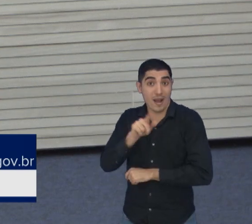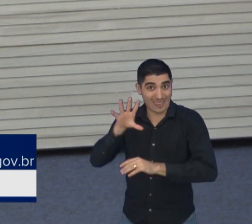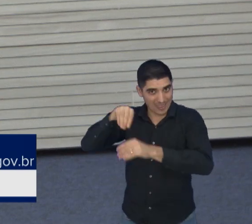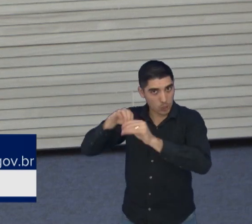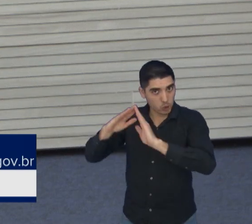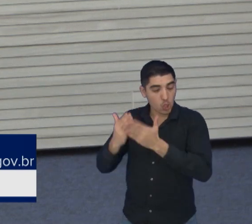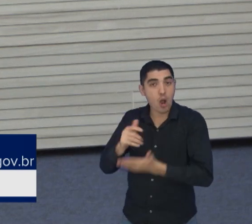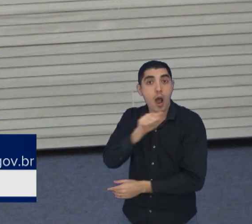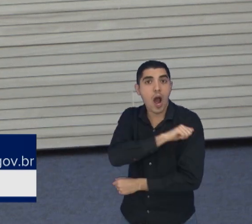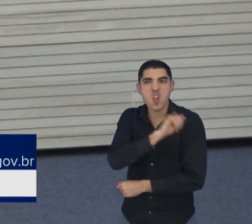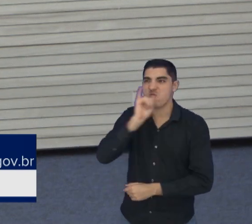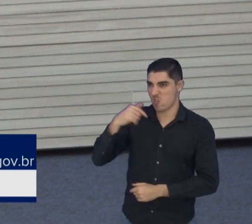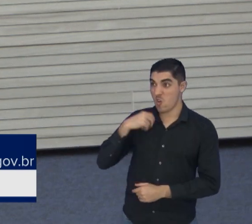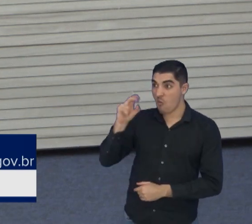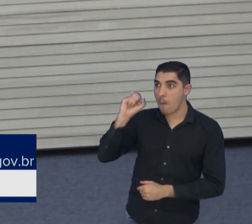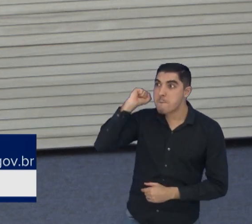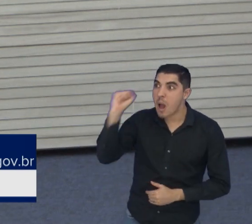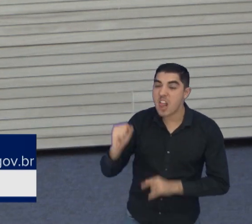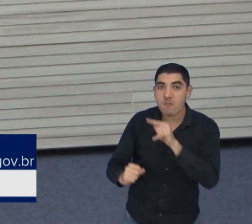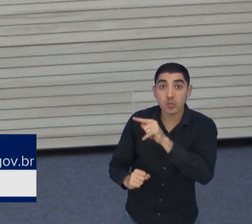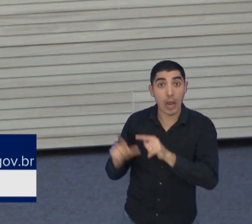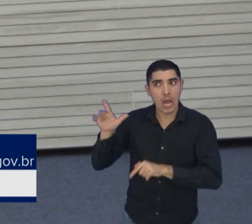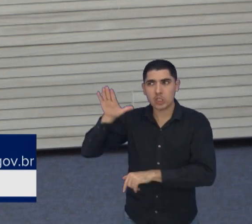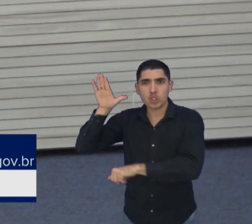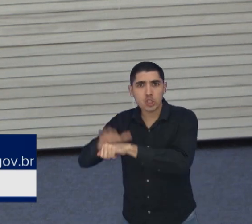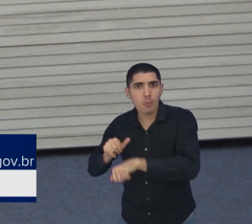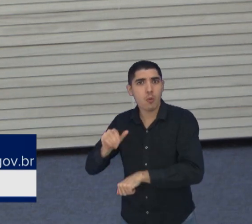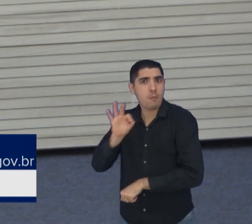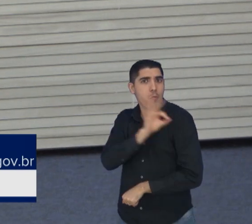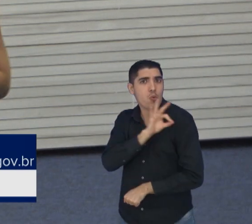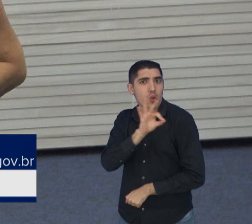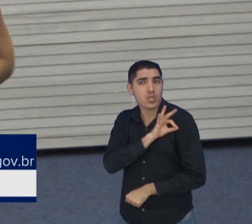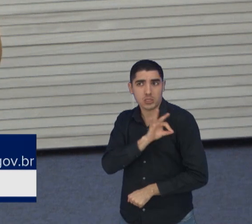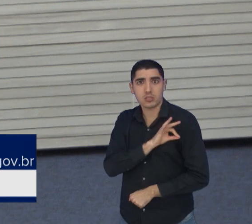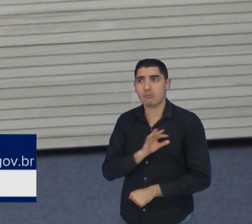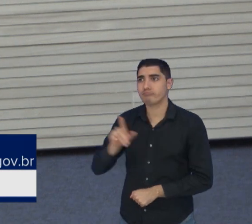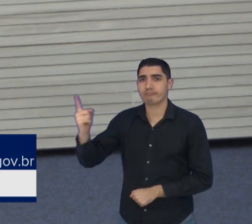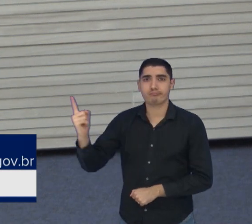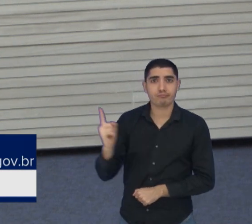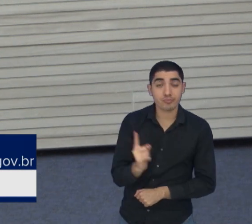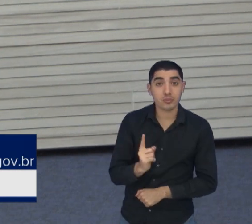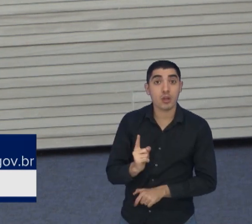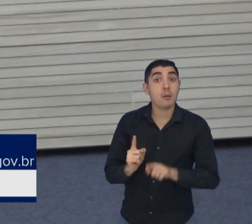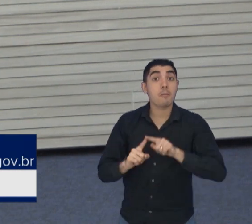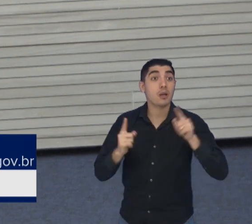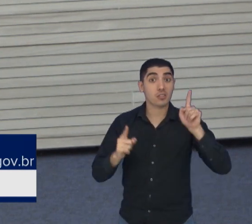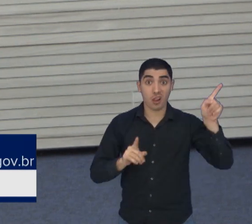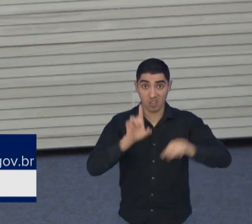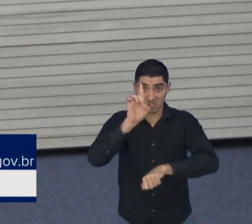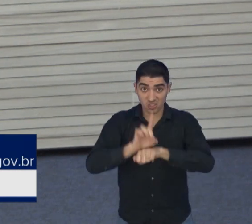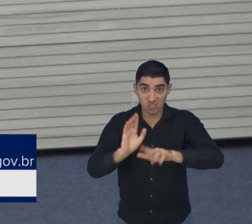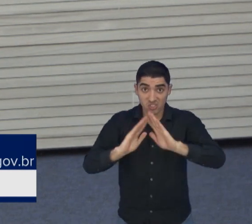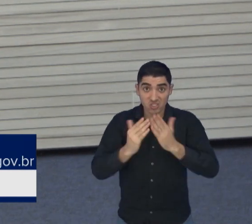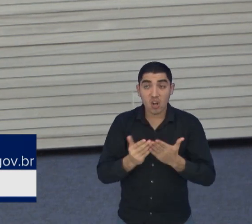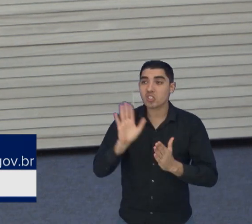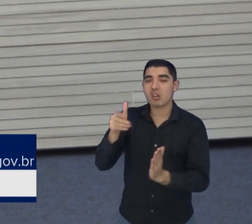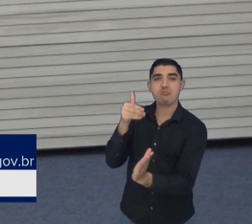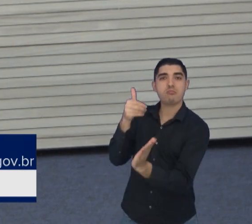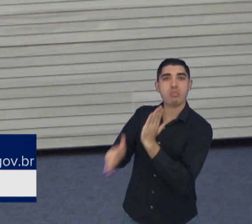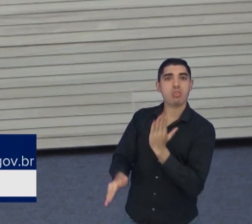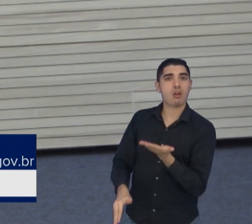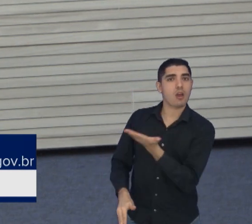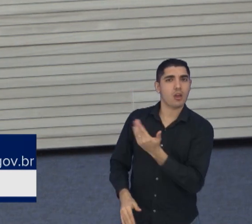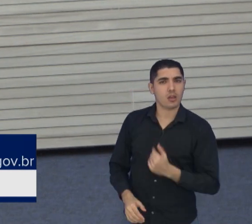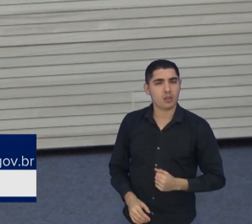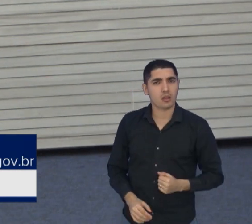BO, e esse foi o motivo pela qual ele foi exonerado pela diretora da escola. Então, nós estamos